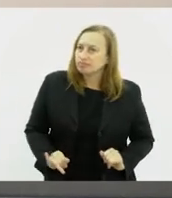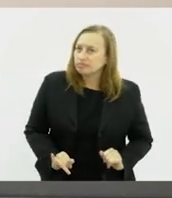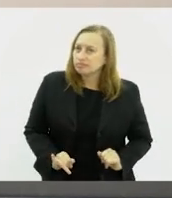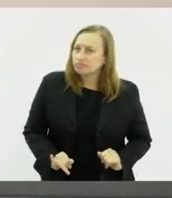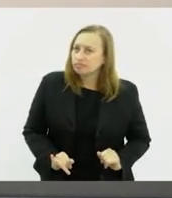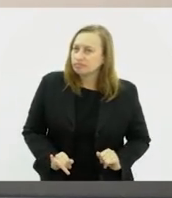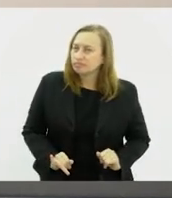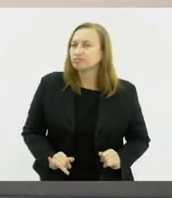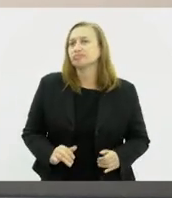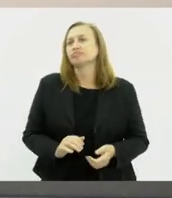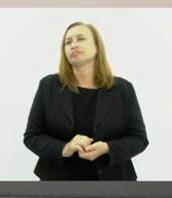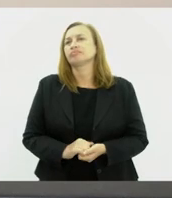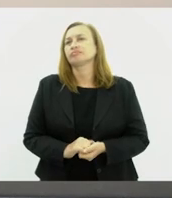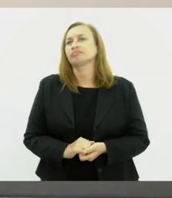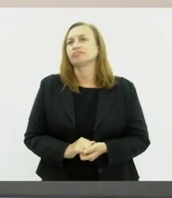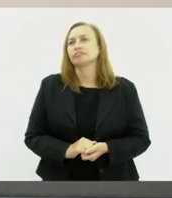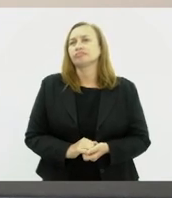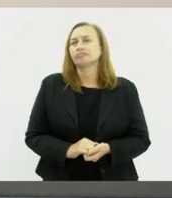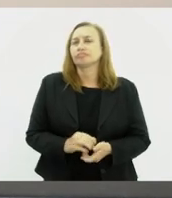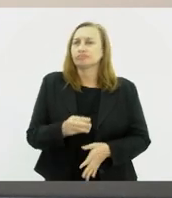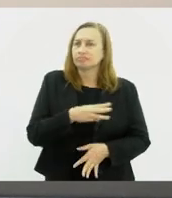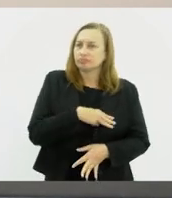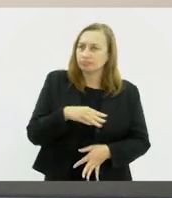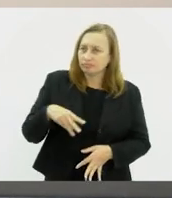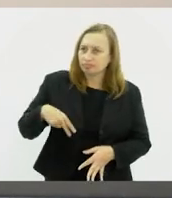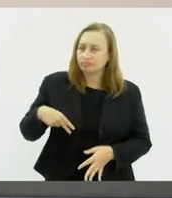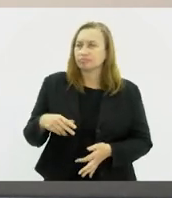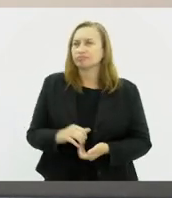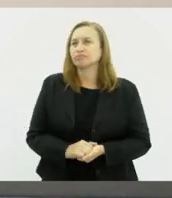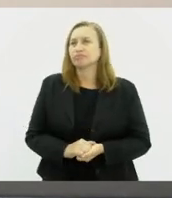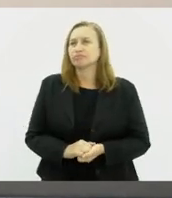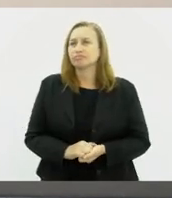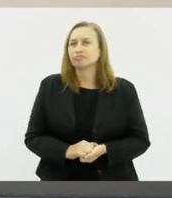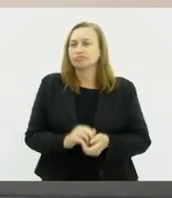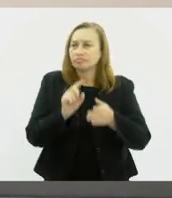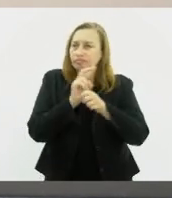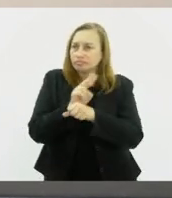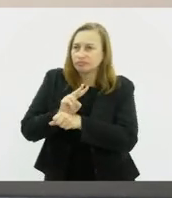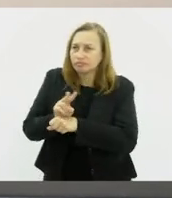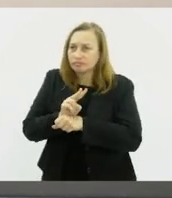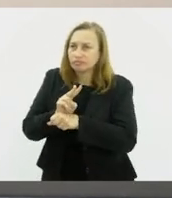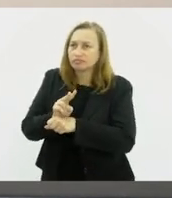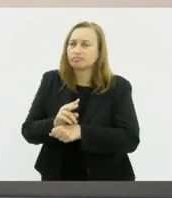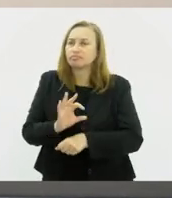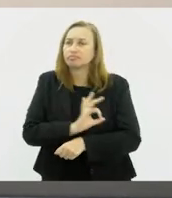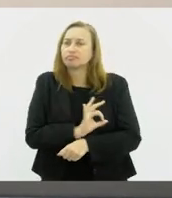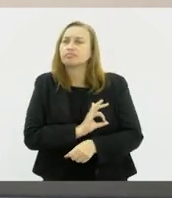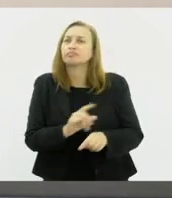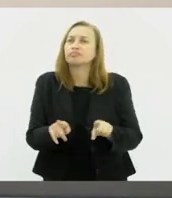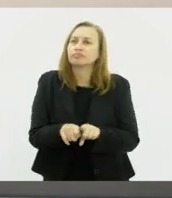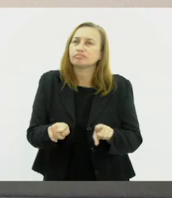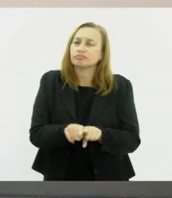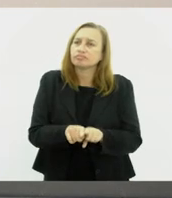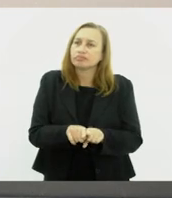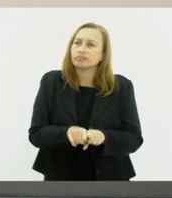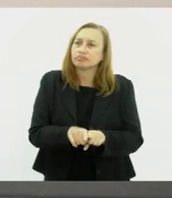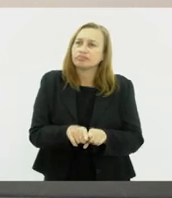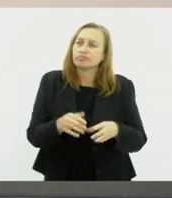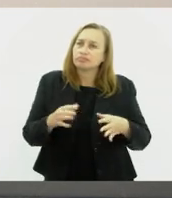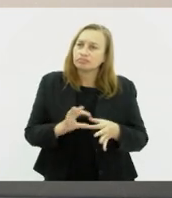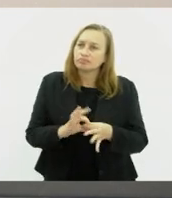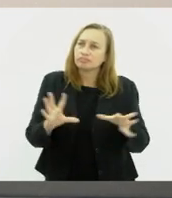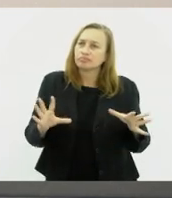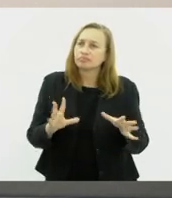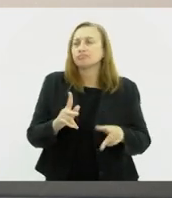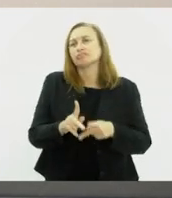sofre fiscalização da do ministério público né que é é responsável P fiscalização das polícias mas também né est de portas abertas